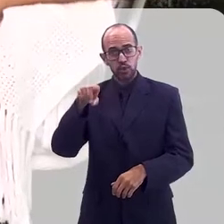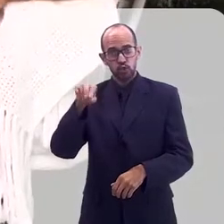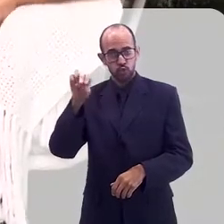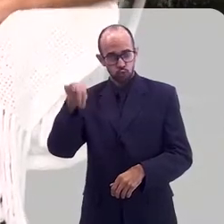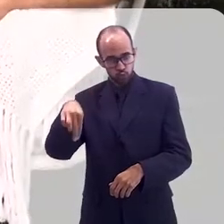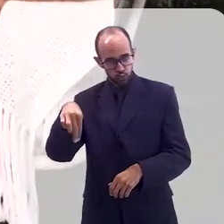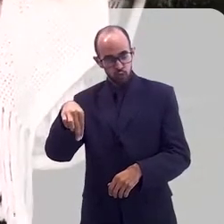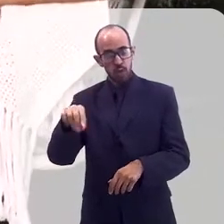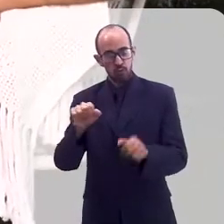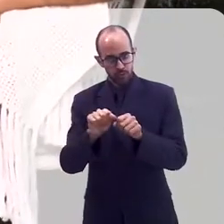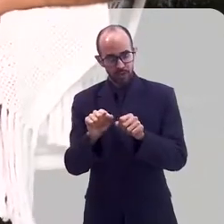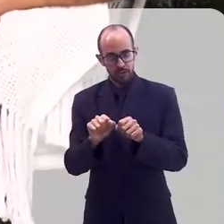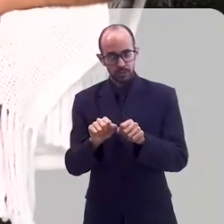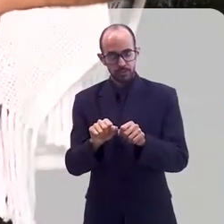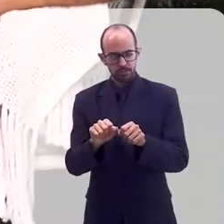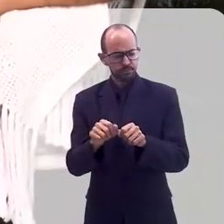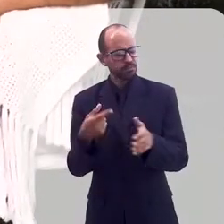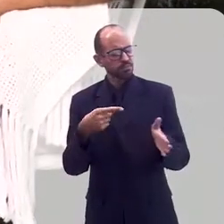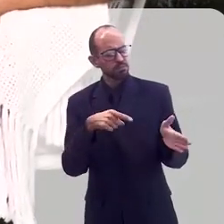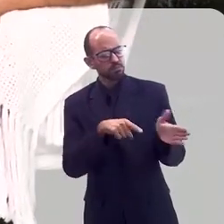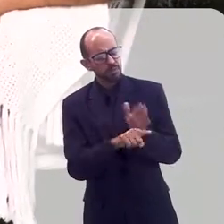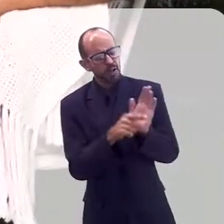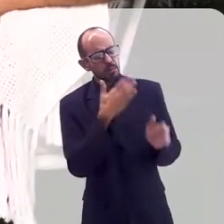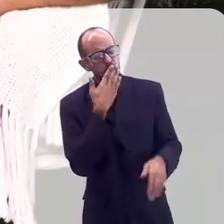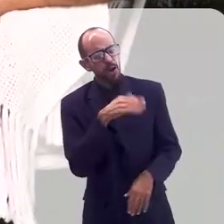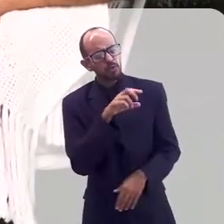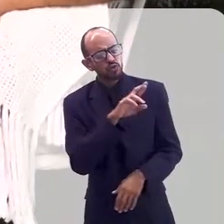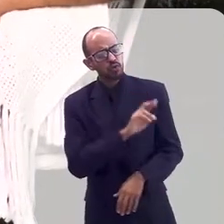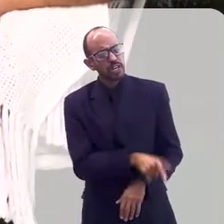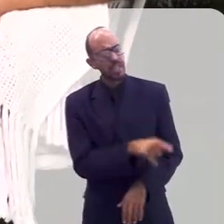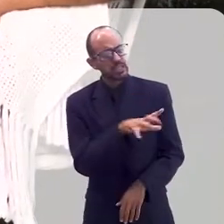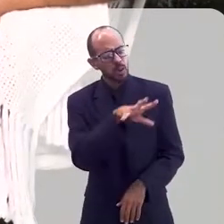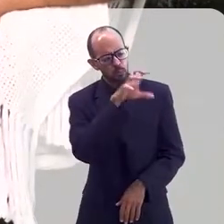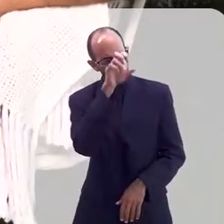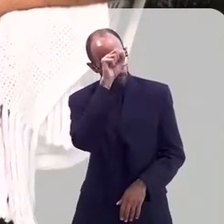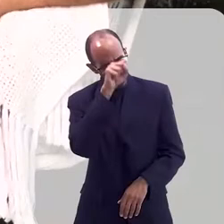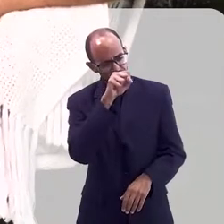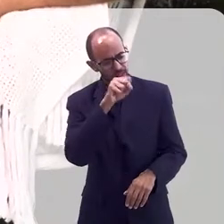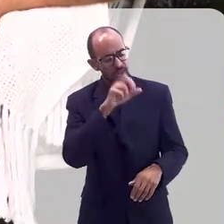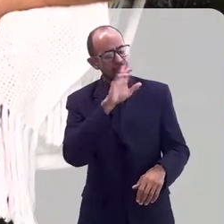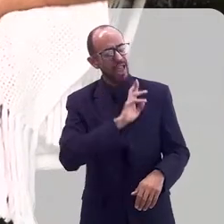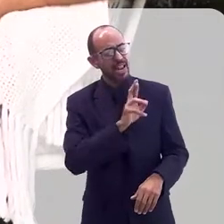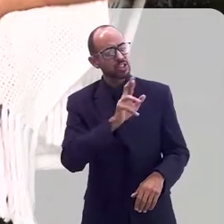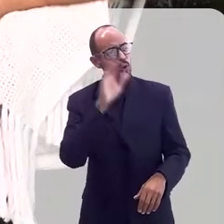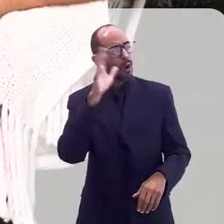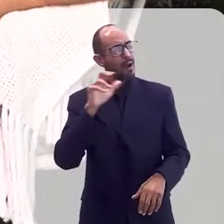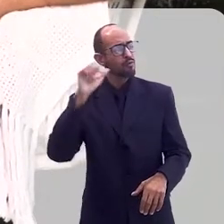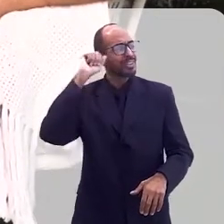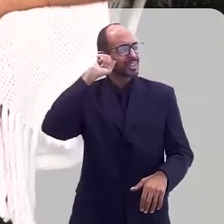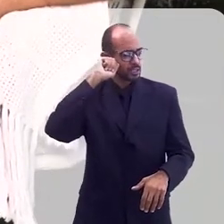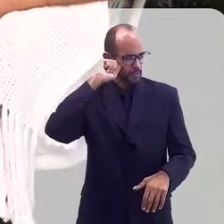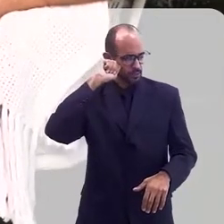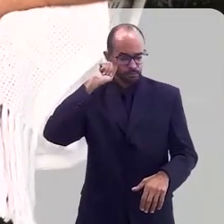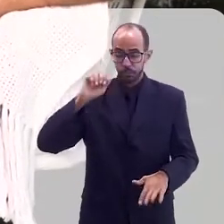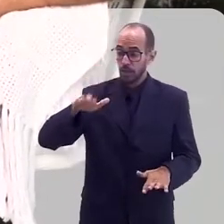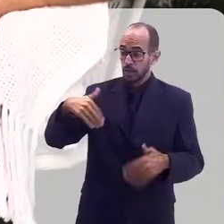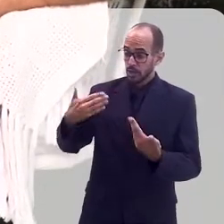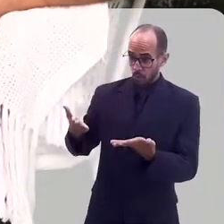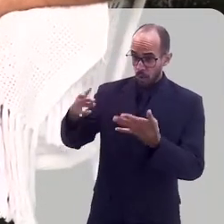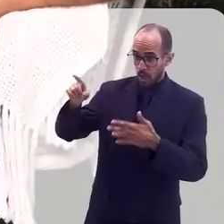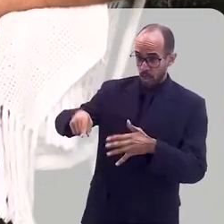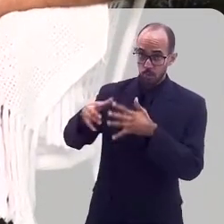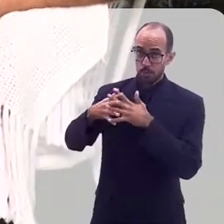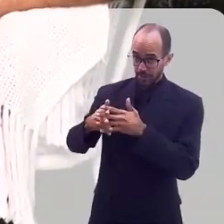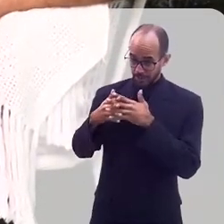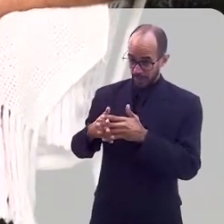E qual é a diferença entre a Umbanda e matrizes africanas? É outro tema complexo e, para mim, muito